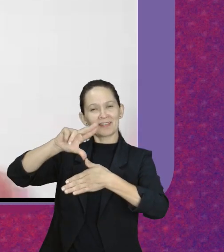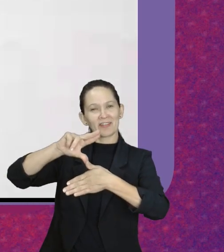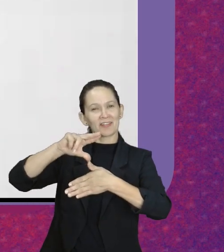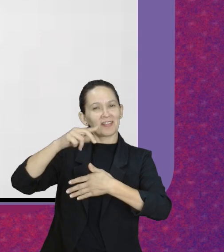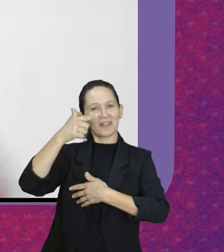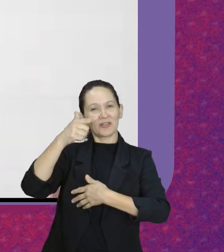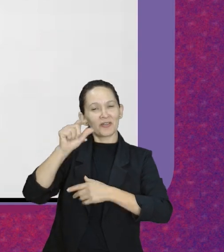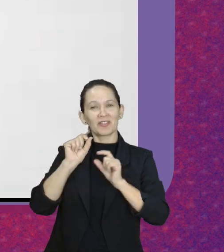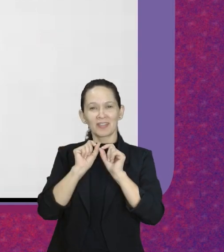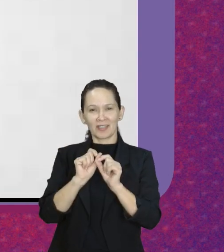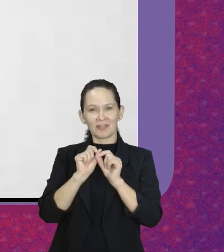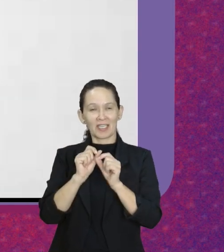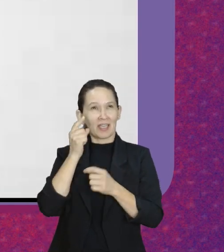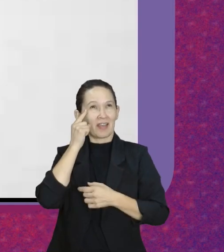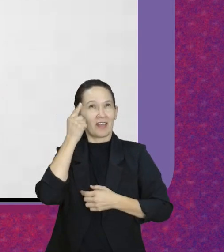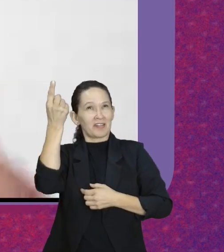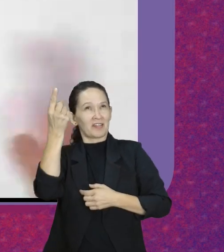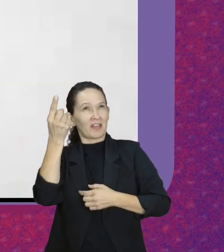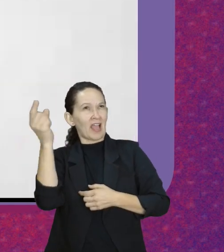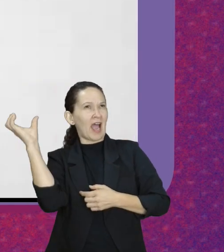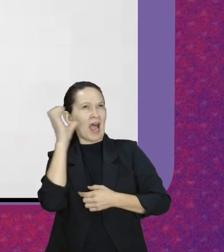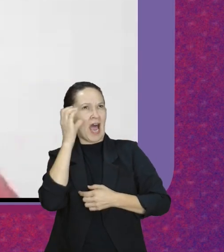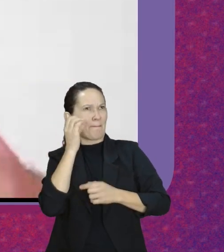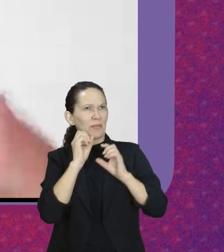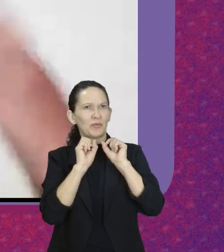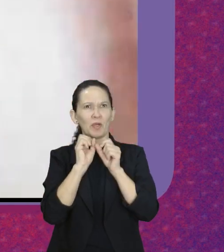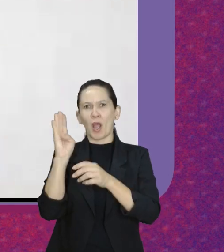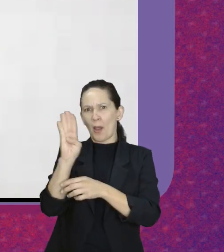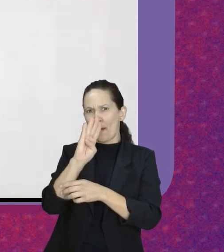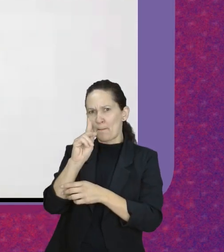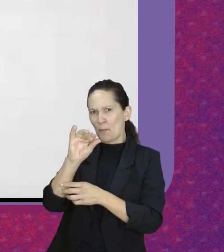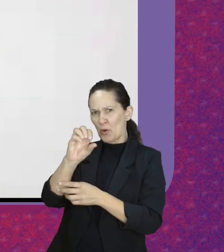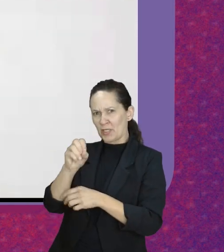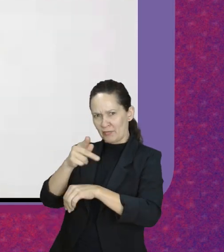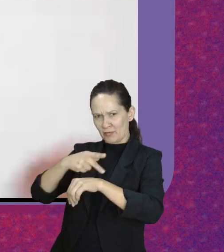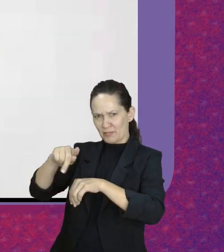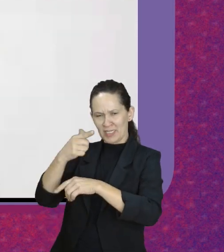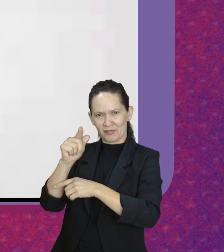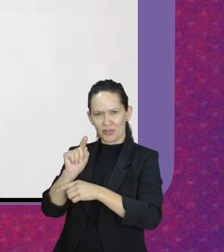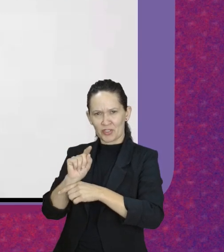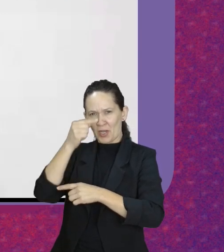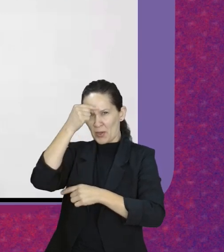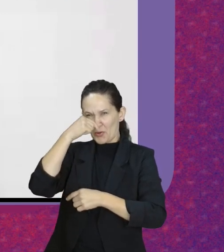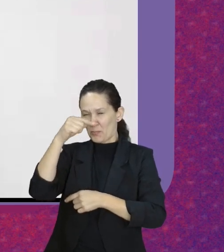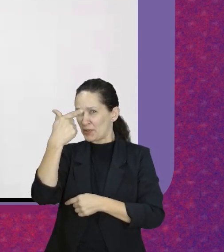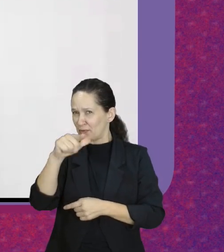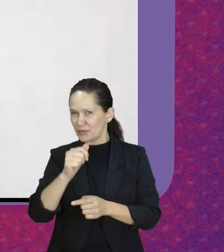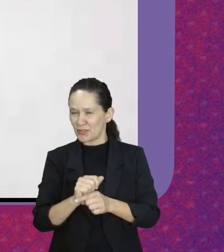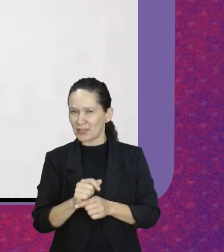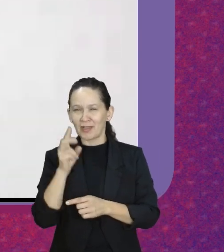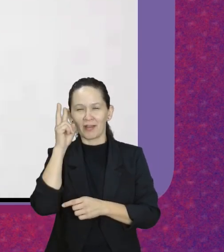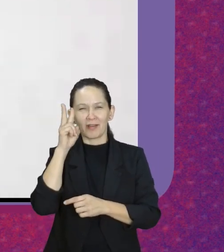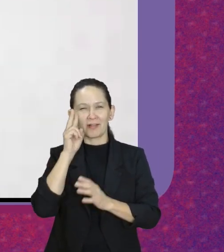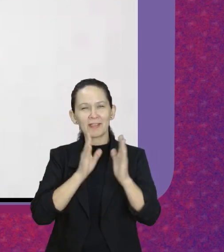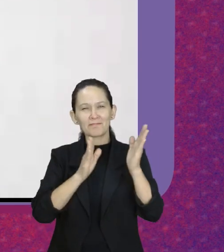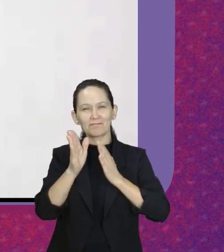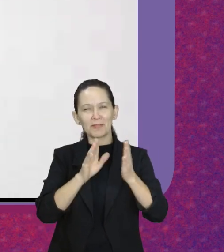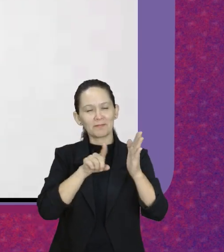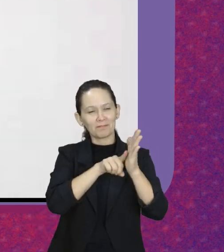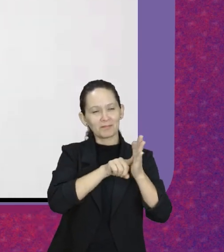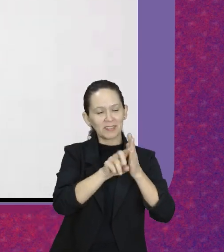tem essa noção de universalização. Bolívia não tinha, Peru, eu me lembro nessa época da pesquisa